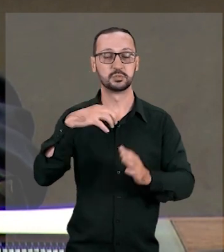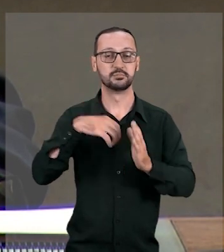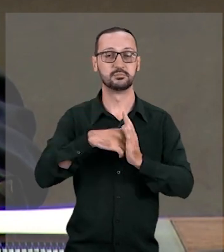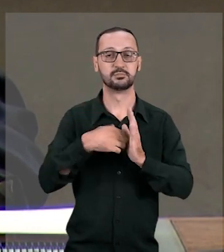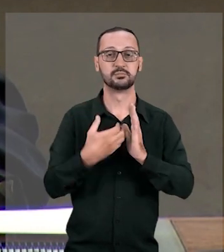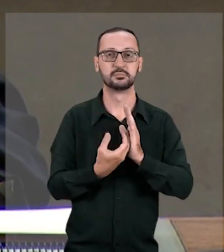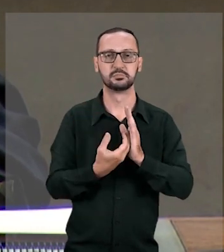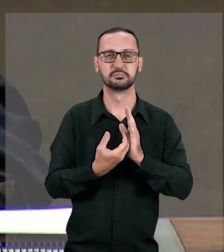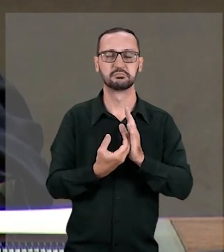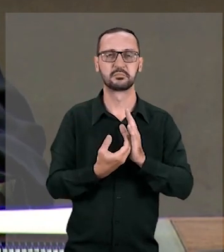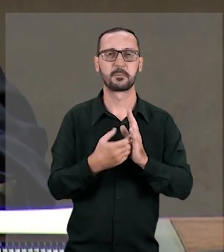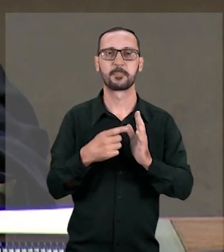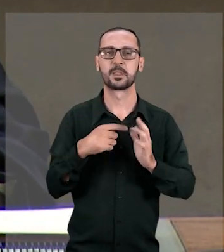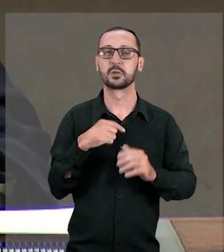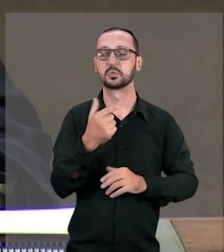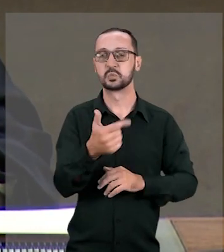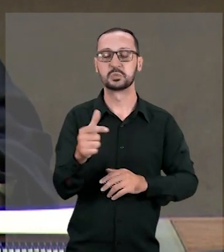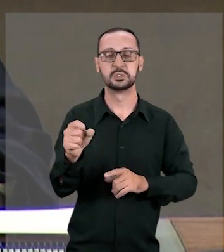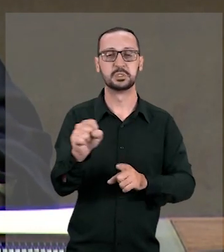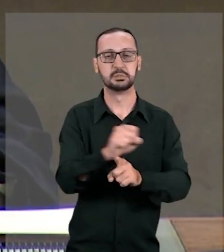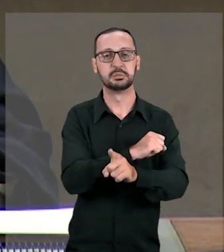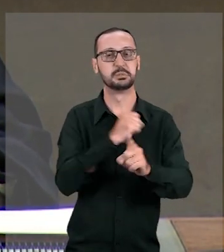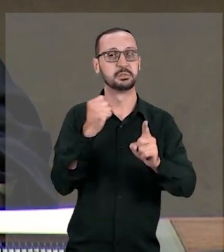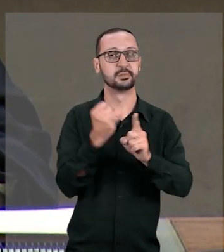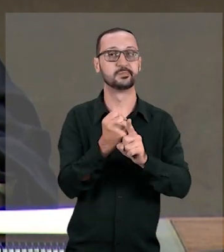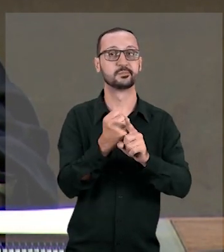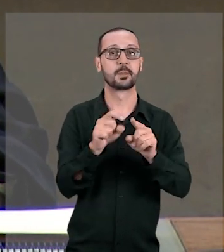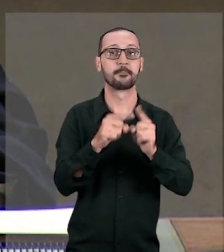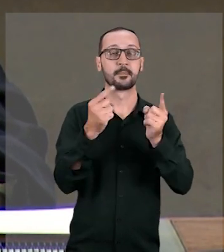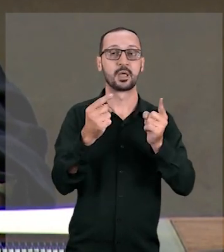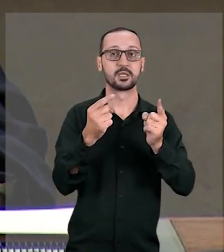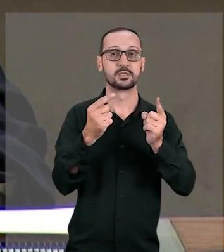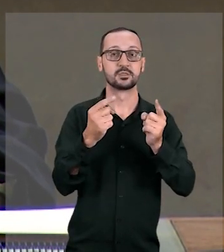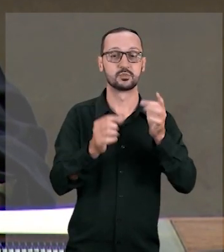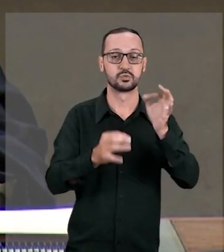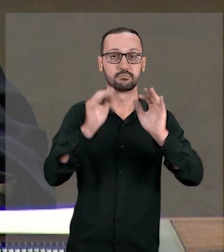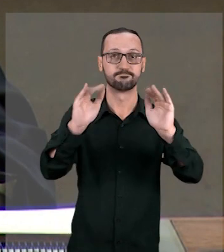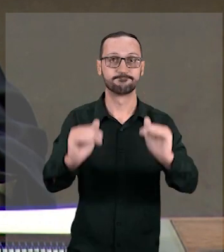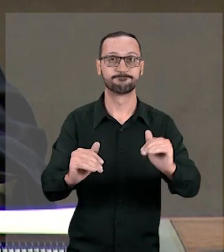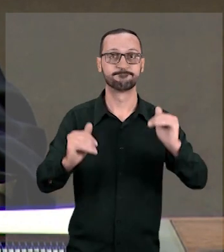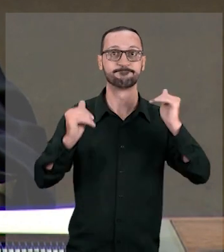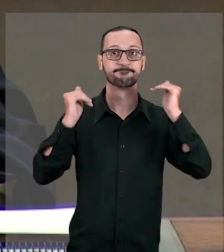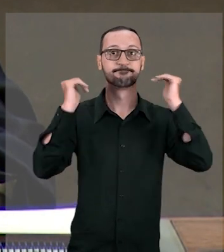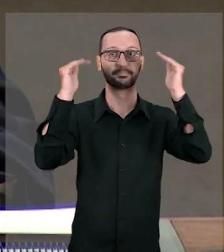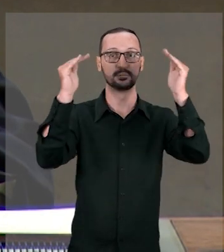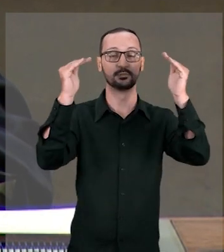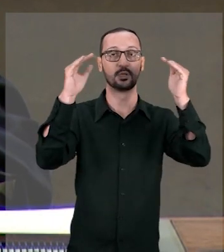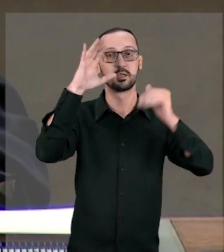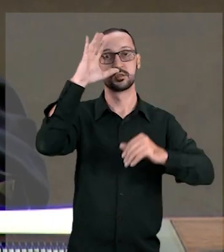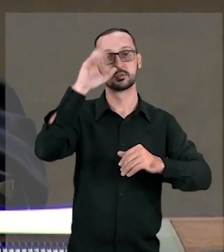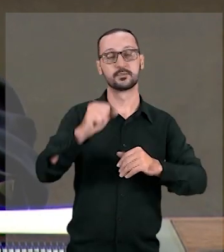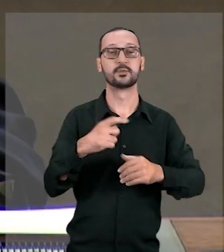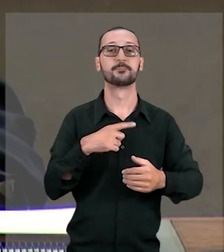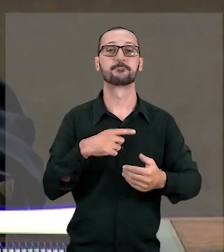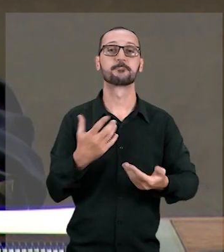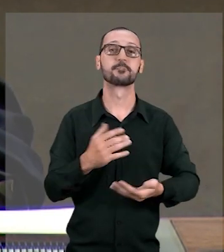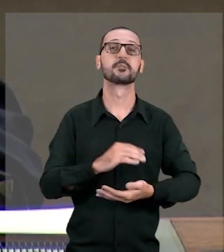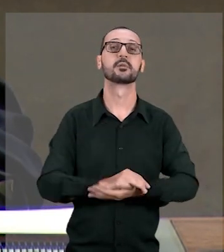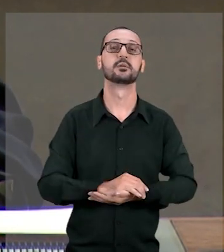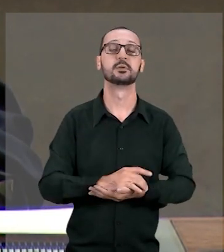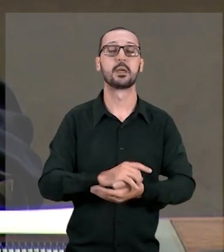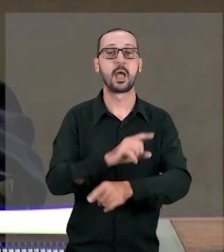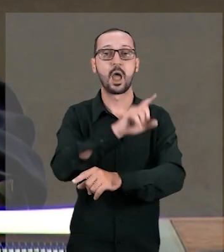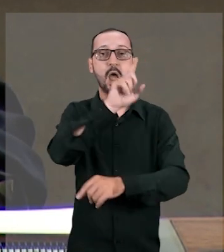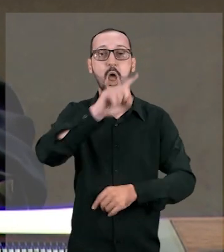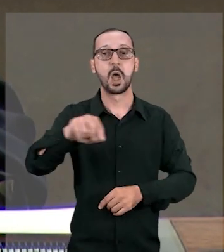Congresso, não tinha maioria na sociedade, mas a Suprema Corte decidiu por unanimidade Brown versus Board of Education